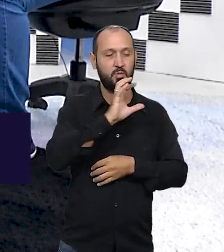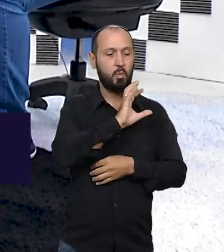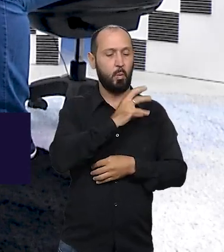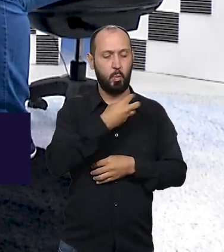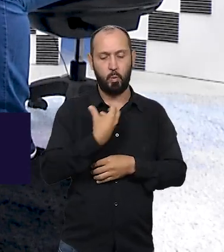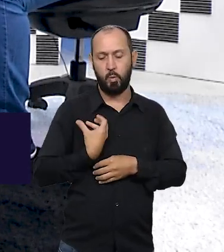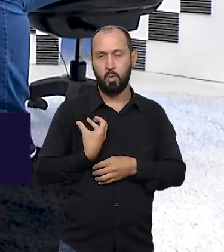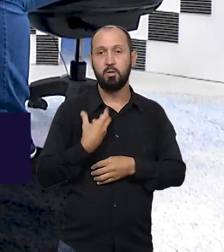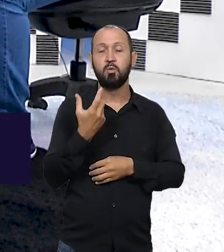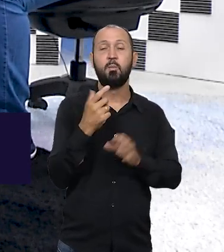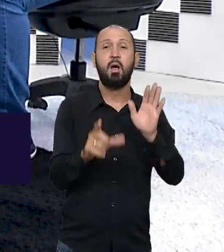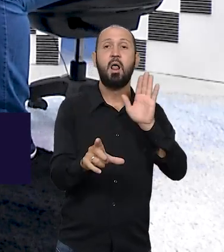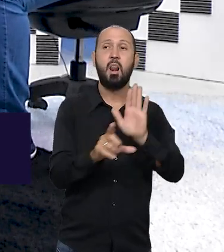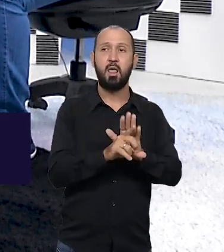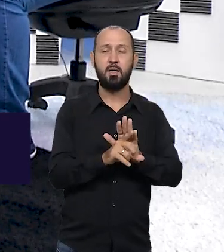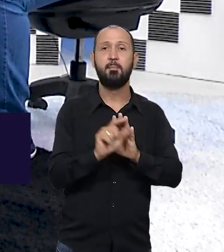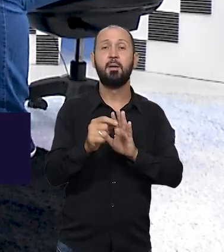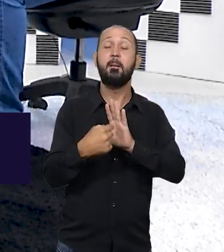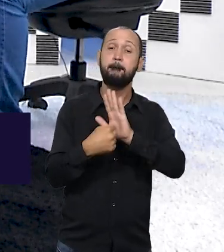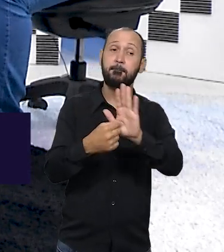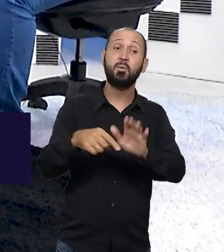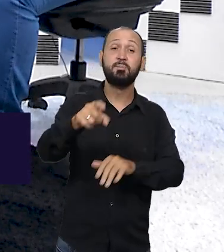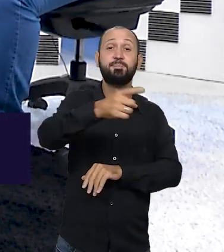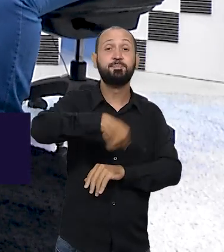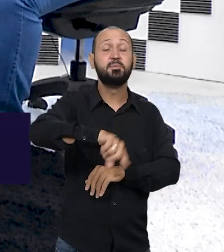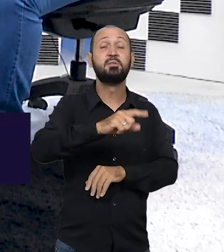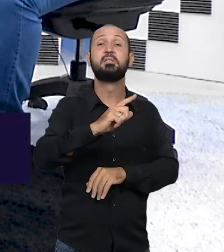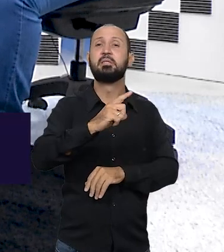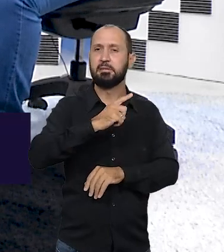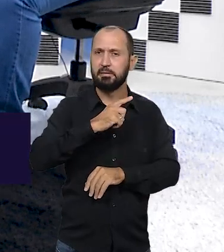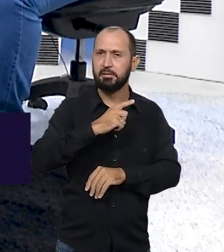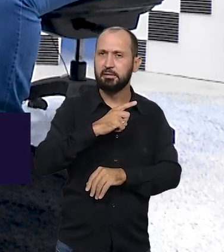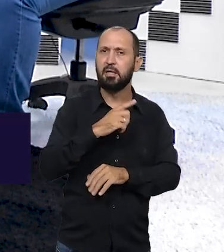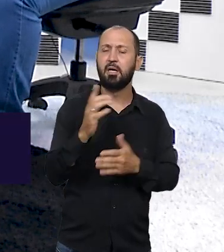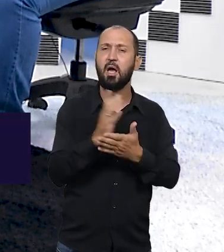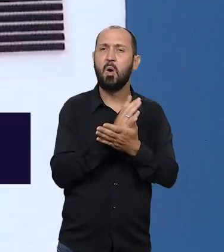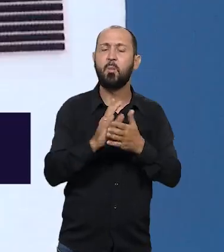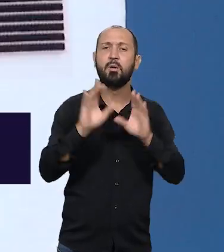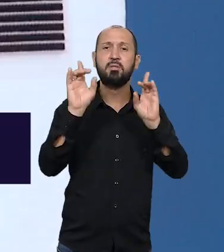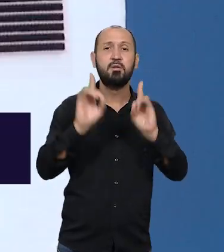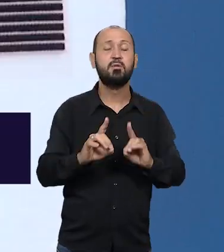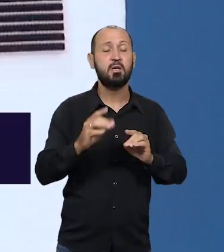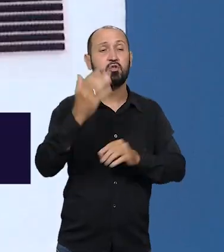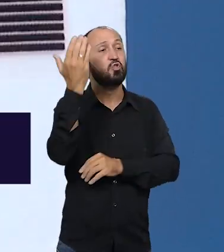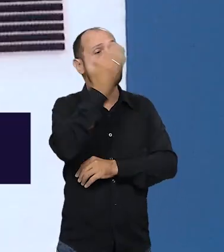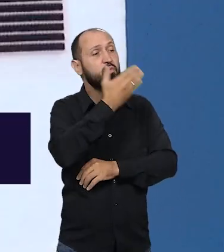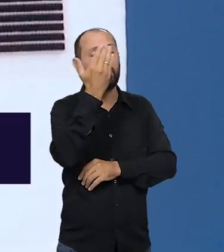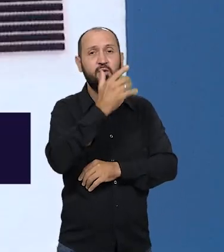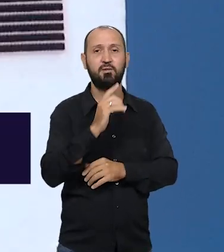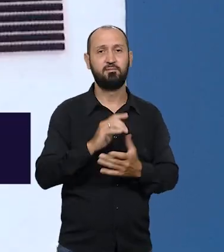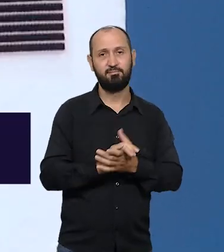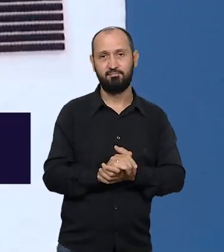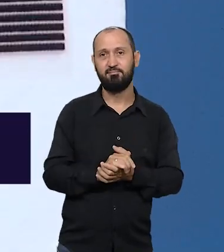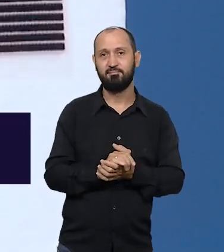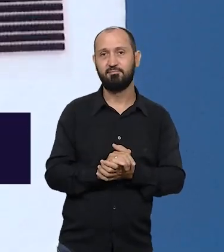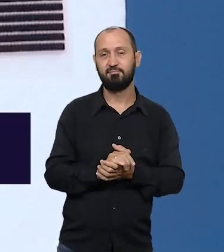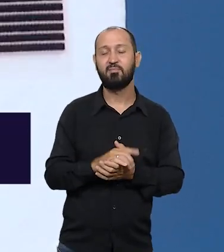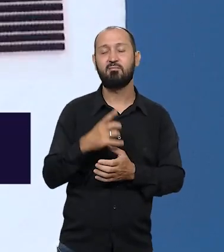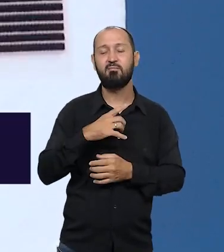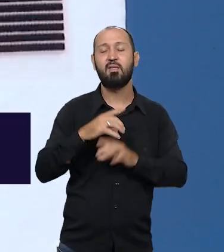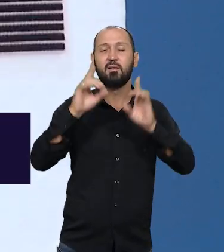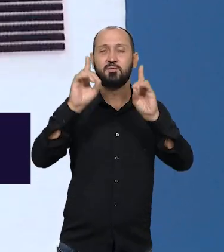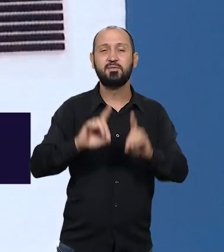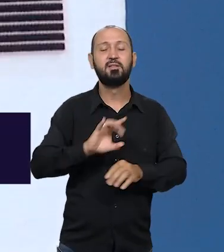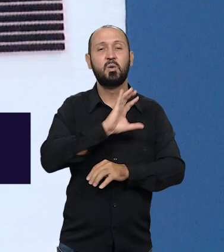para as pessoas que existem as deficiências não visíveis. Né? Tem as deficiências não visíveis. Então, quando a pessoa se apresenta com